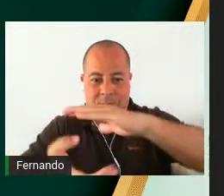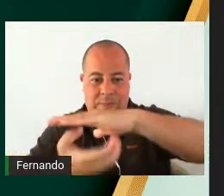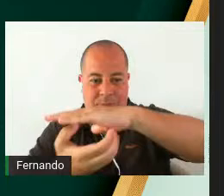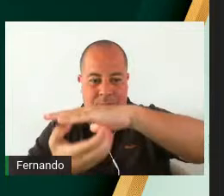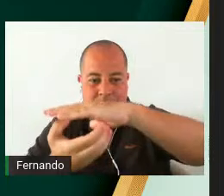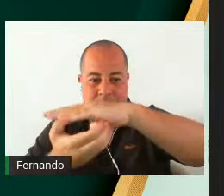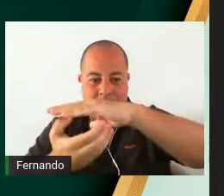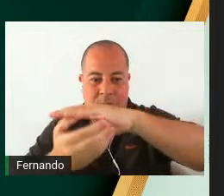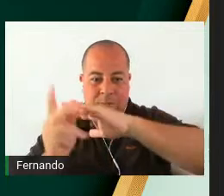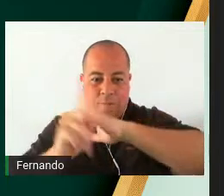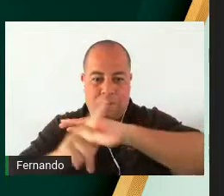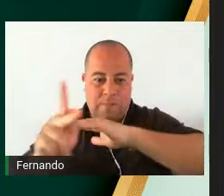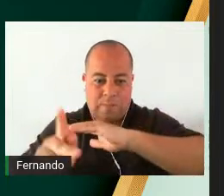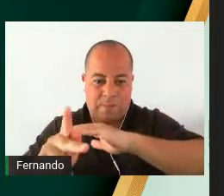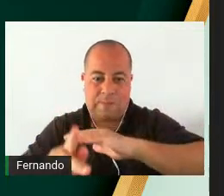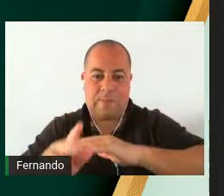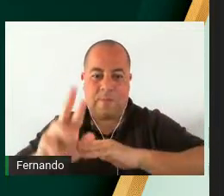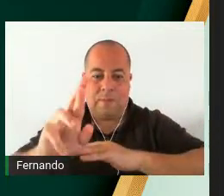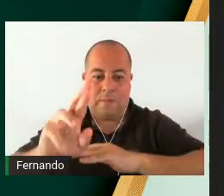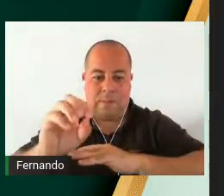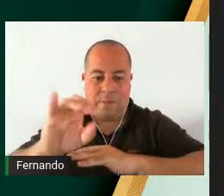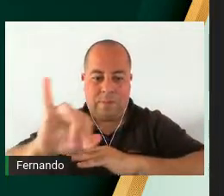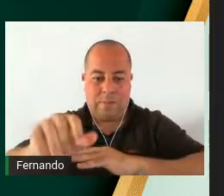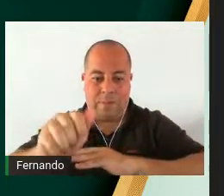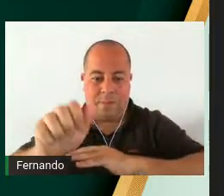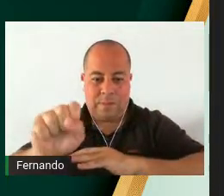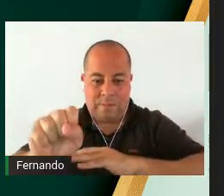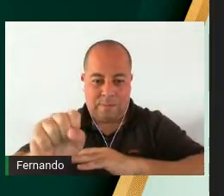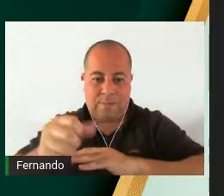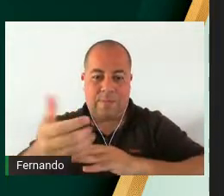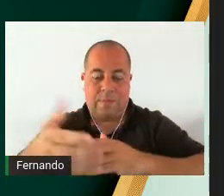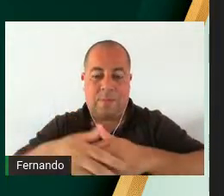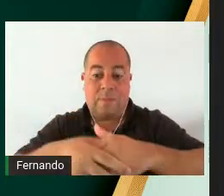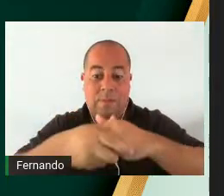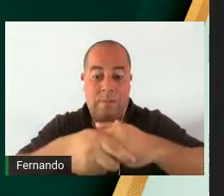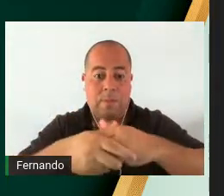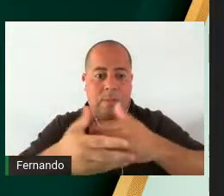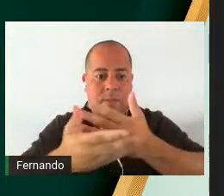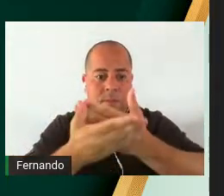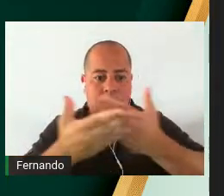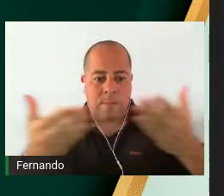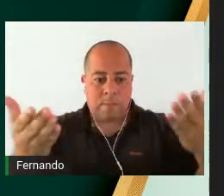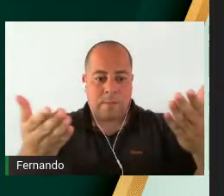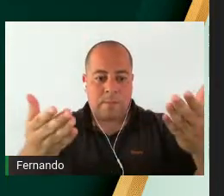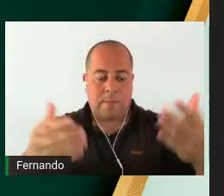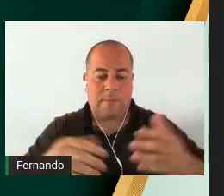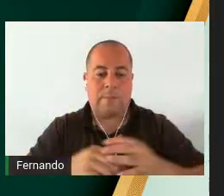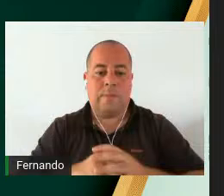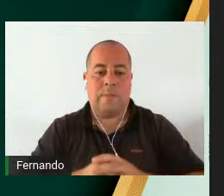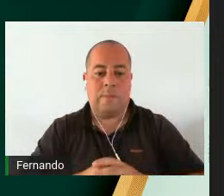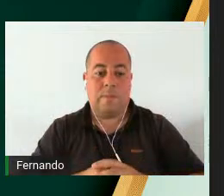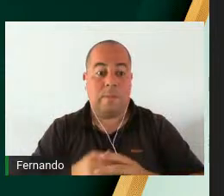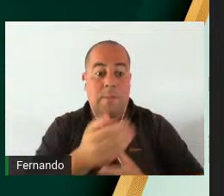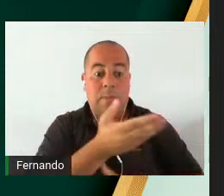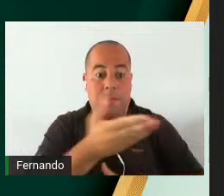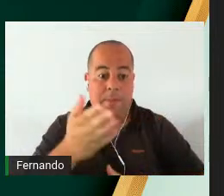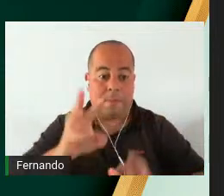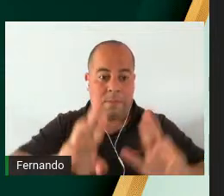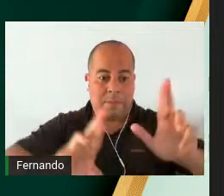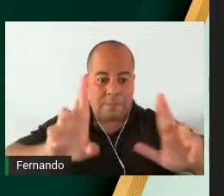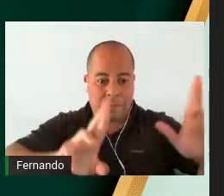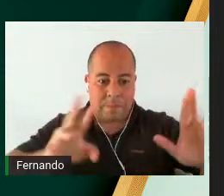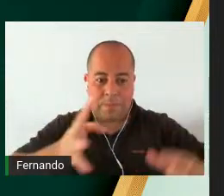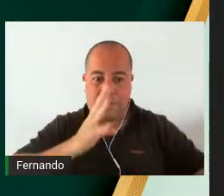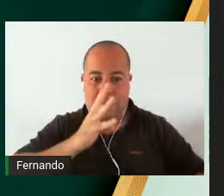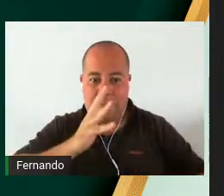Caçapava, o professor José Valdomiro Rojas, e ao fazê-lo, estendo meus cumprimentos às demais autoridades